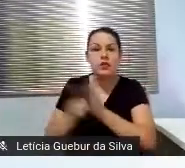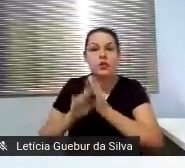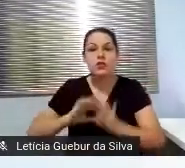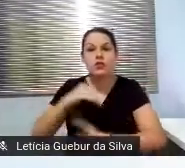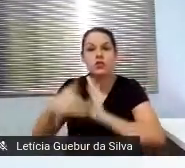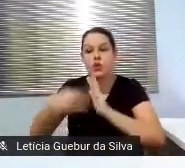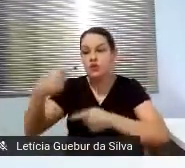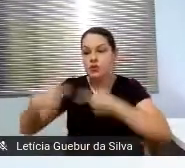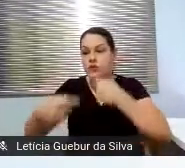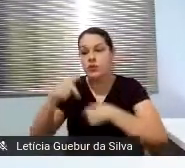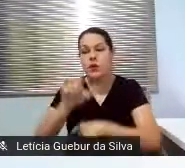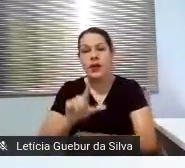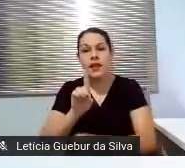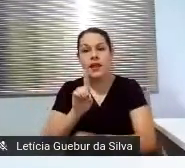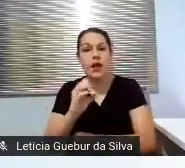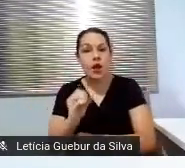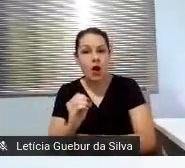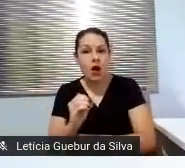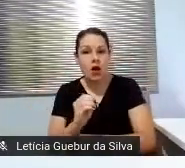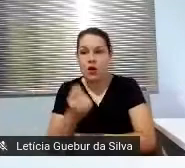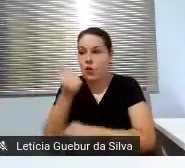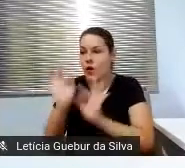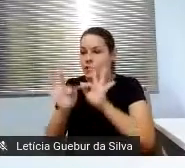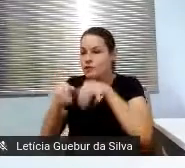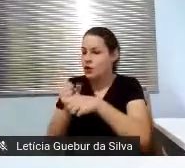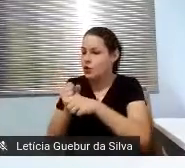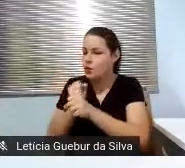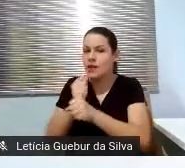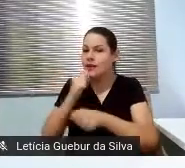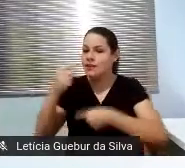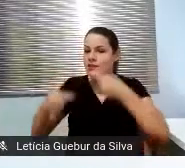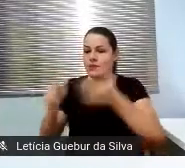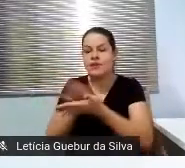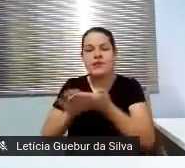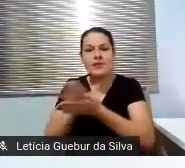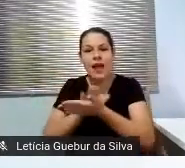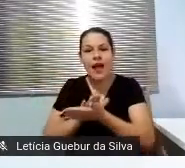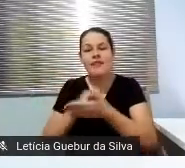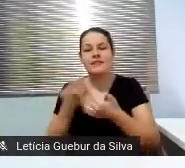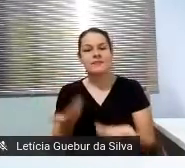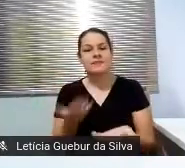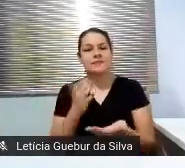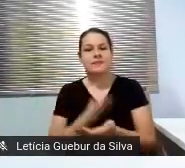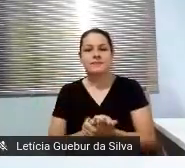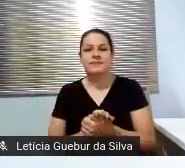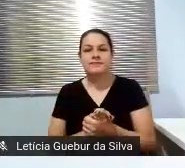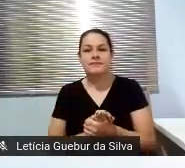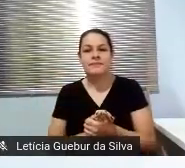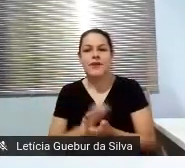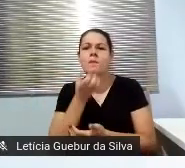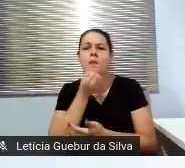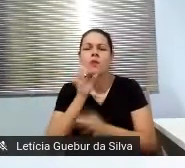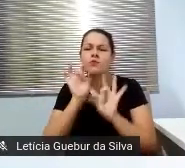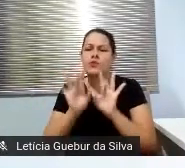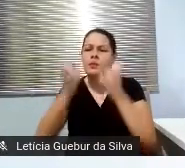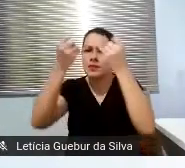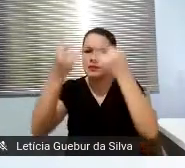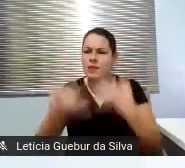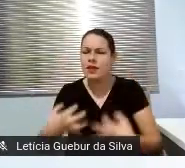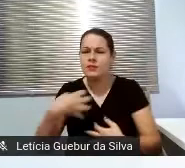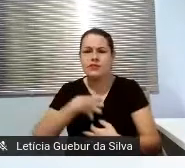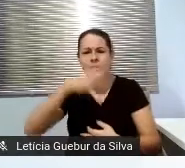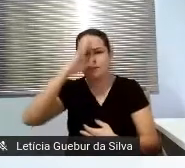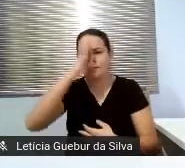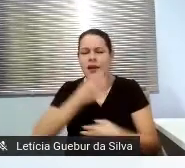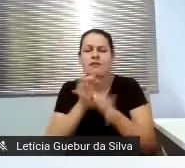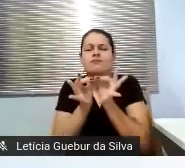você colocasse para nós o que é e a importância dela. É com você, André. Bom, só para explicar de forma bem, diria bem